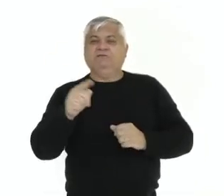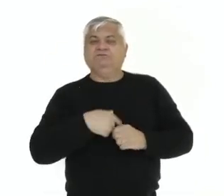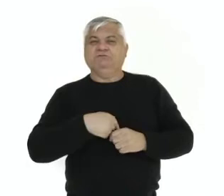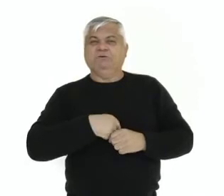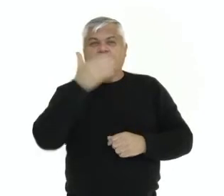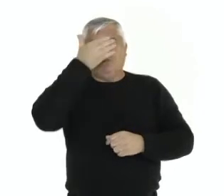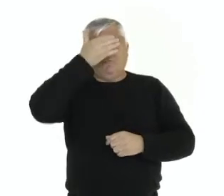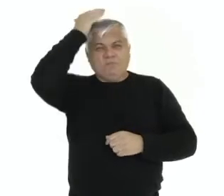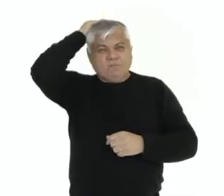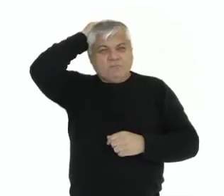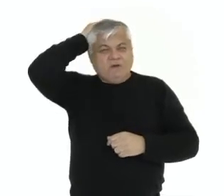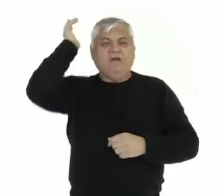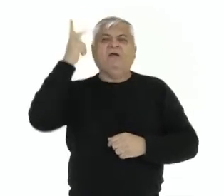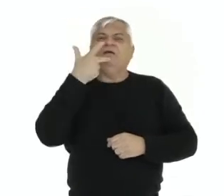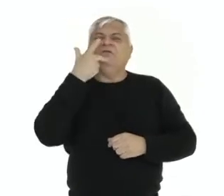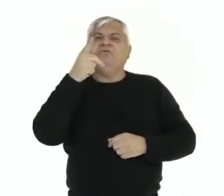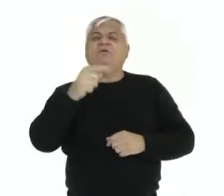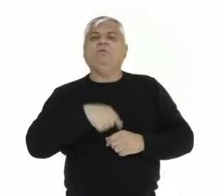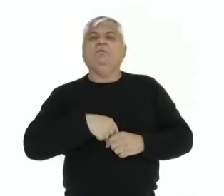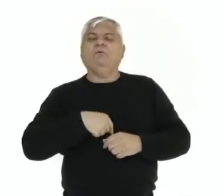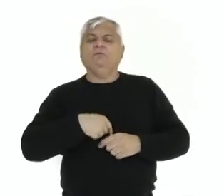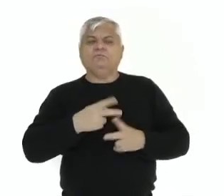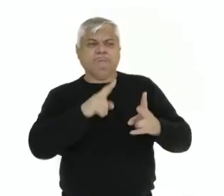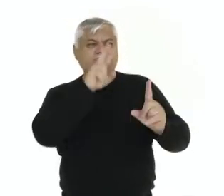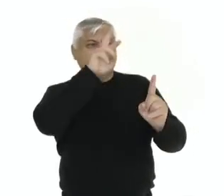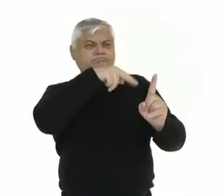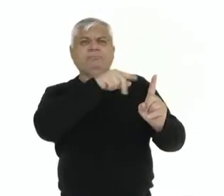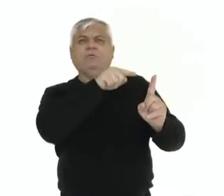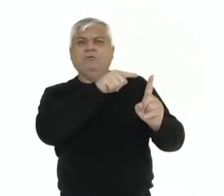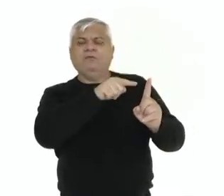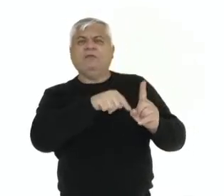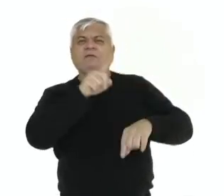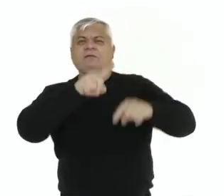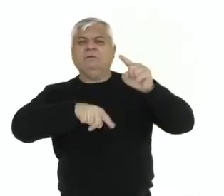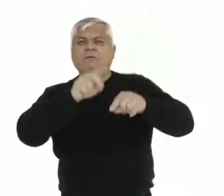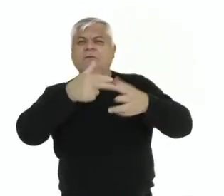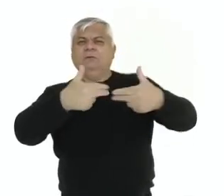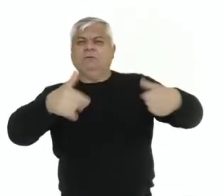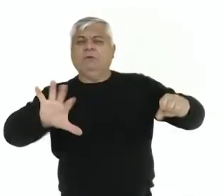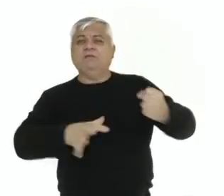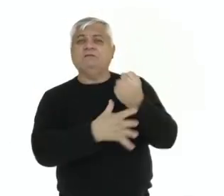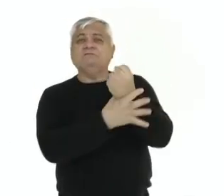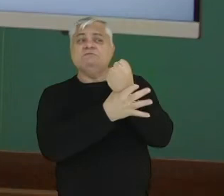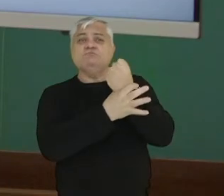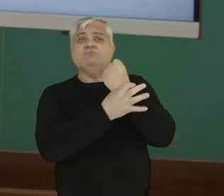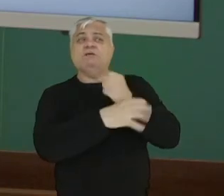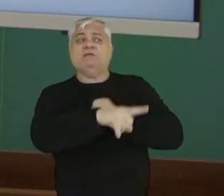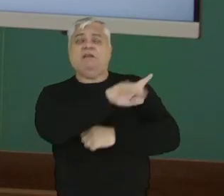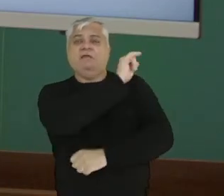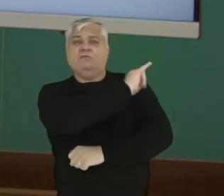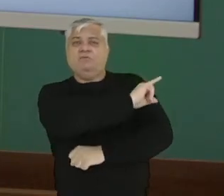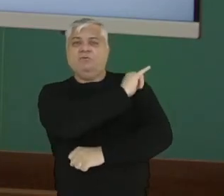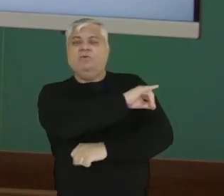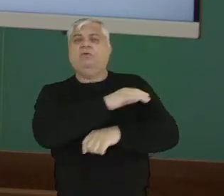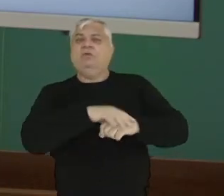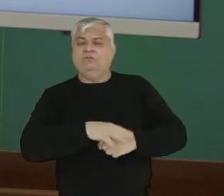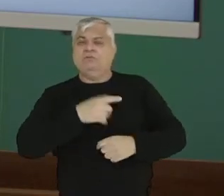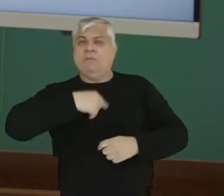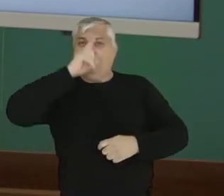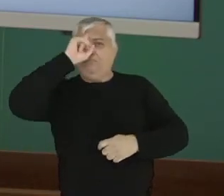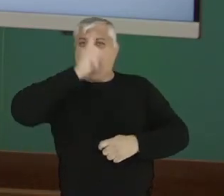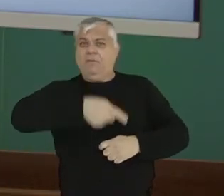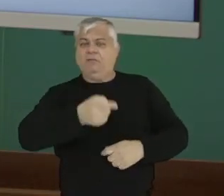o reconhecimento do esgotamento dos instrumentos tradicionais de segurança pública no Rio de Janeiro, e então as